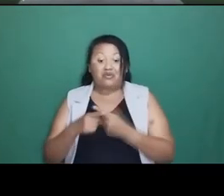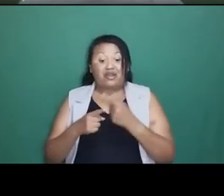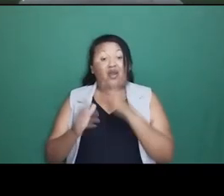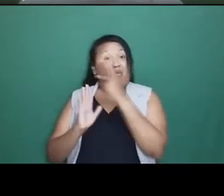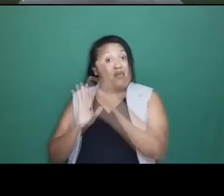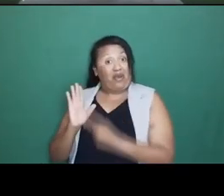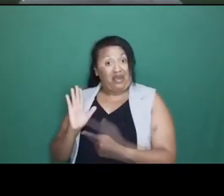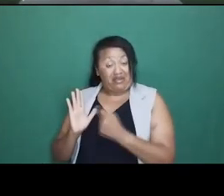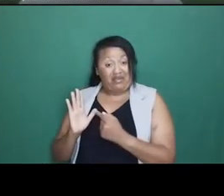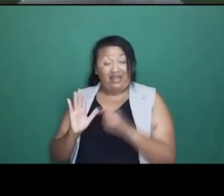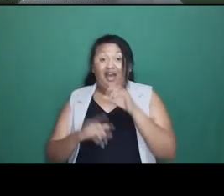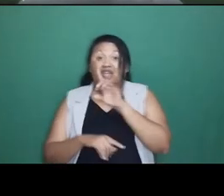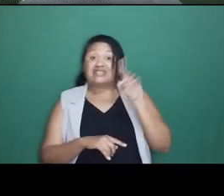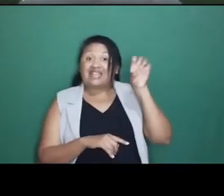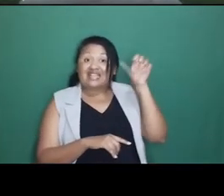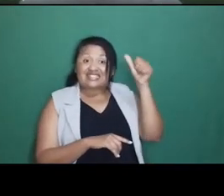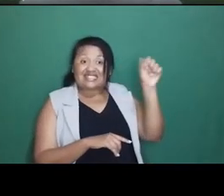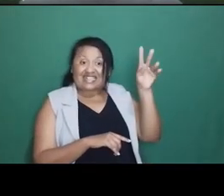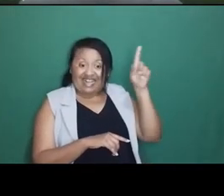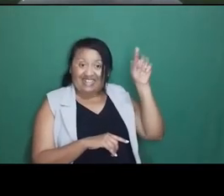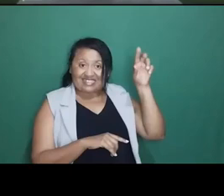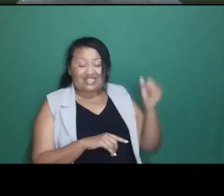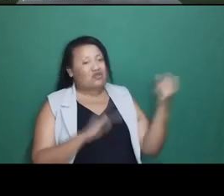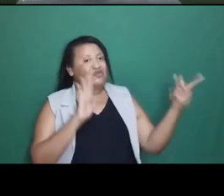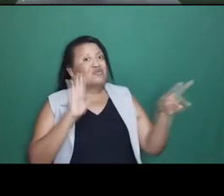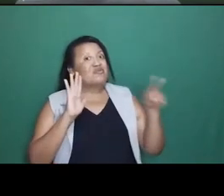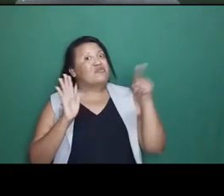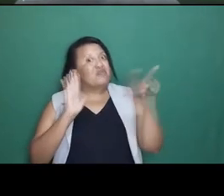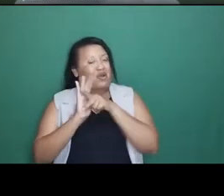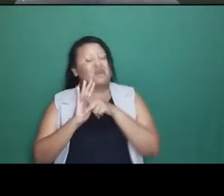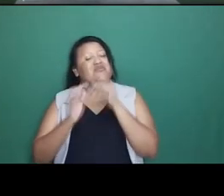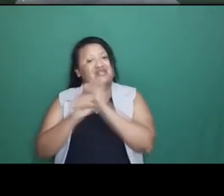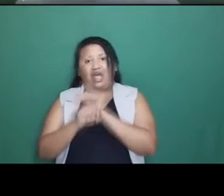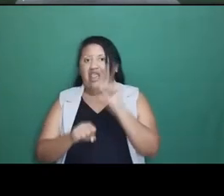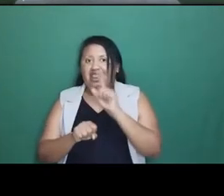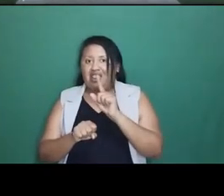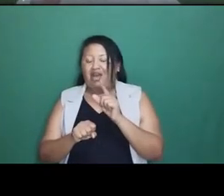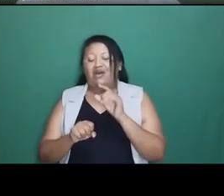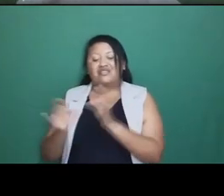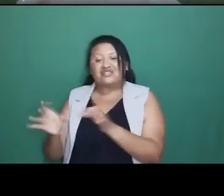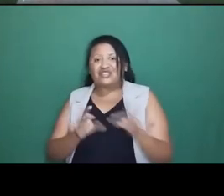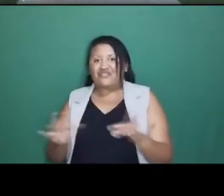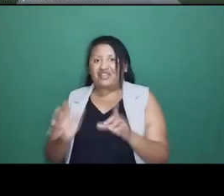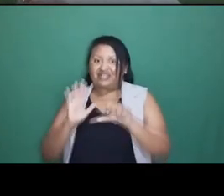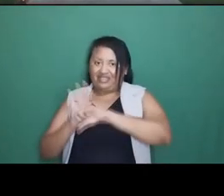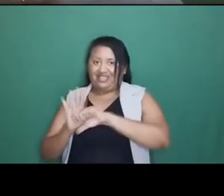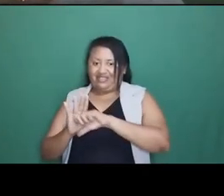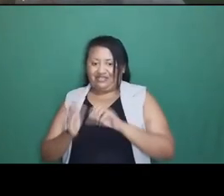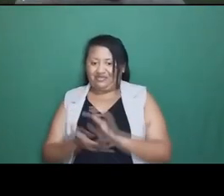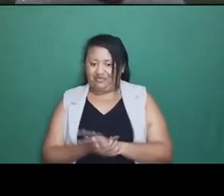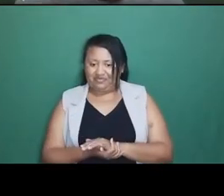os desgraçados são os próprios escravos não os traficantes de escravos ó Senhor Deus